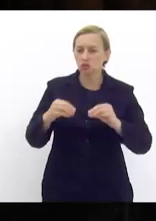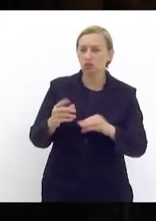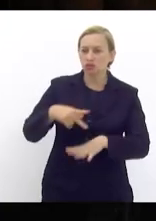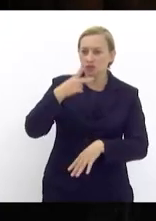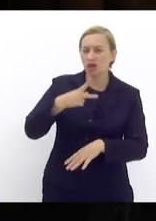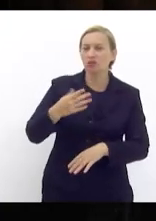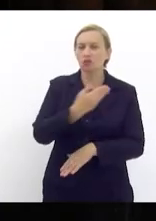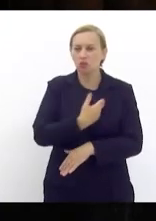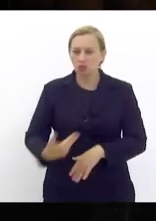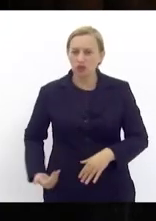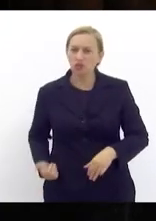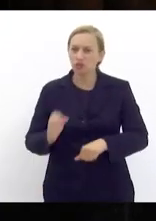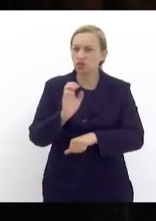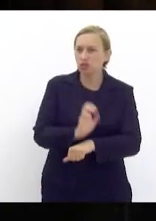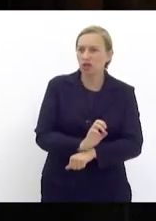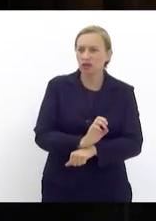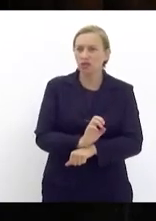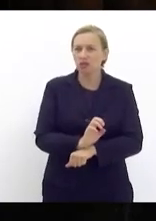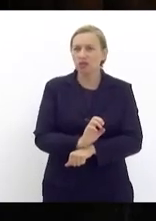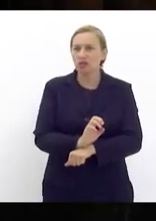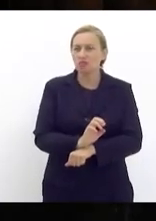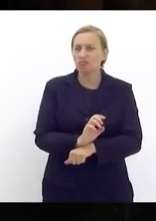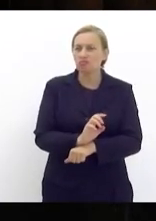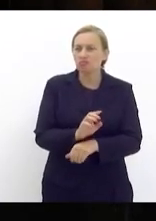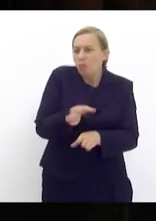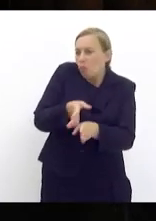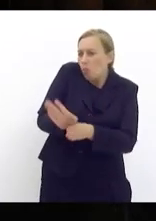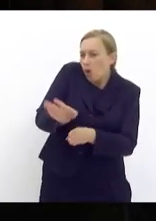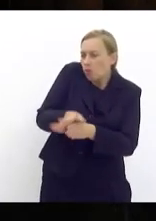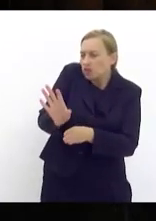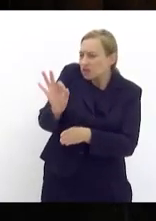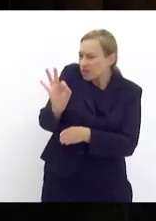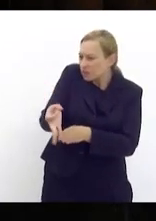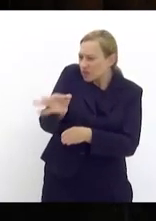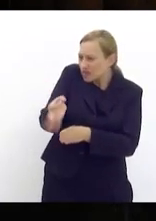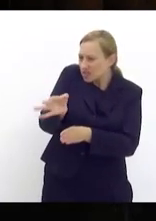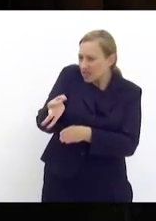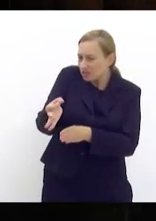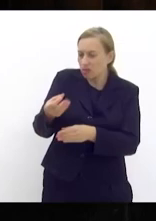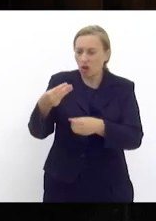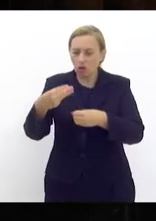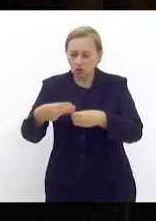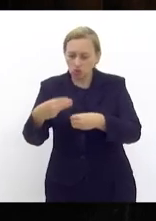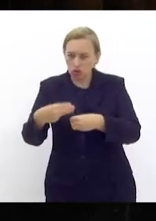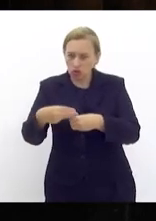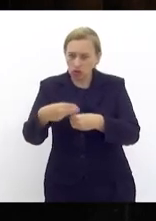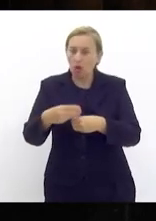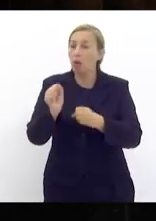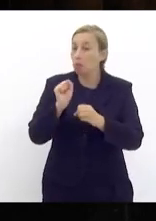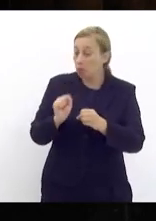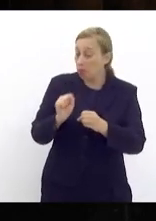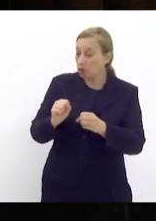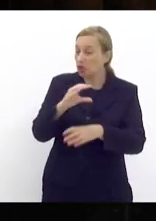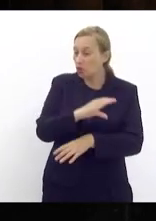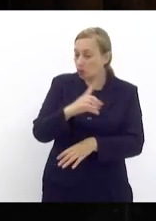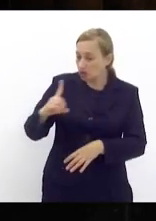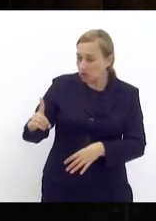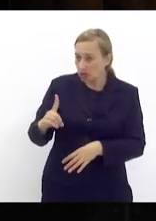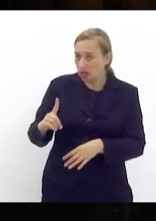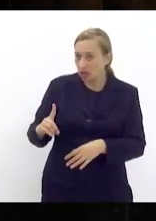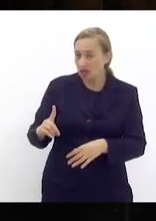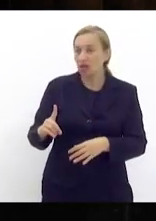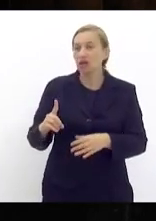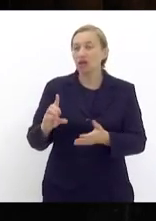governo do estado não dá a orientação necessária aos municípios para poder coordenar